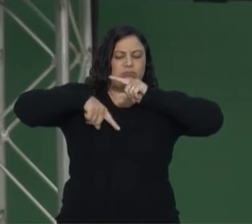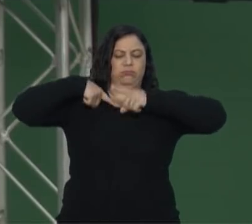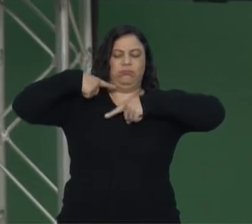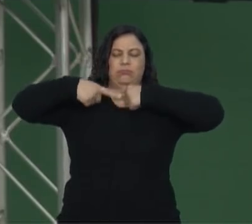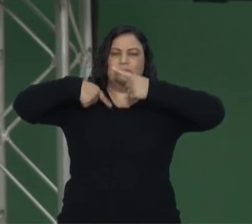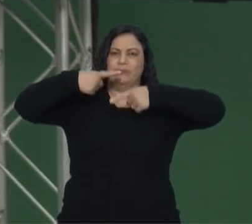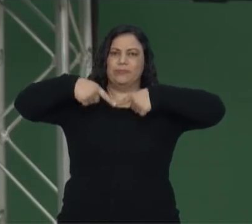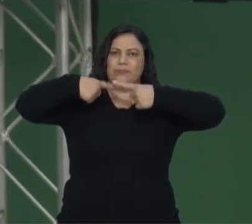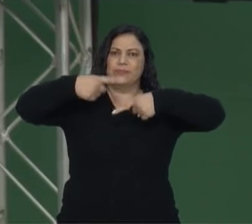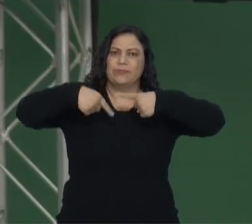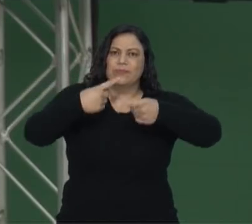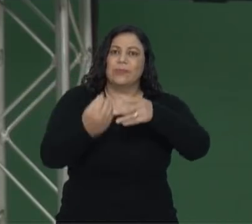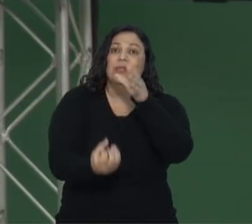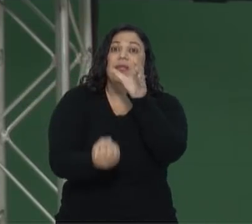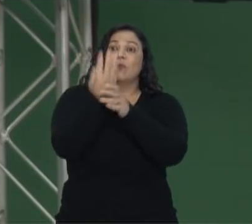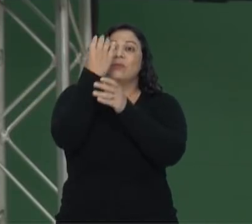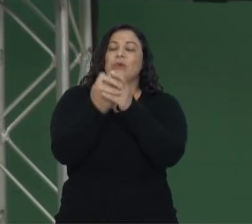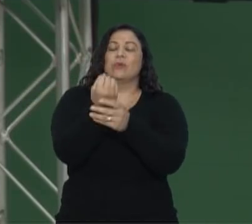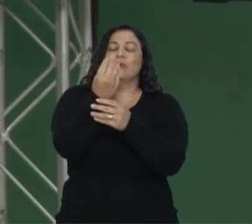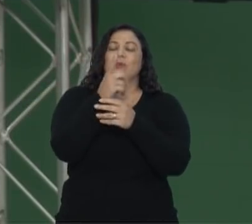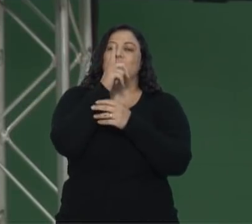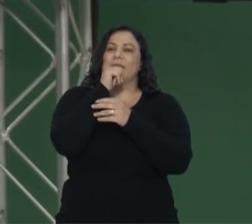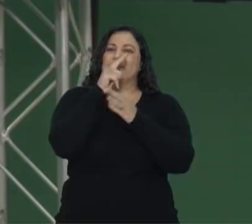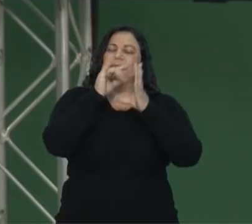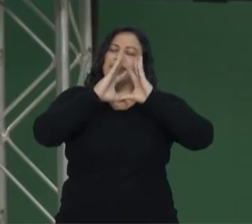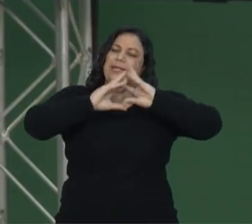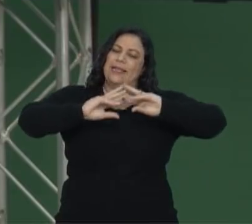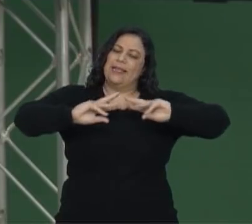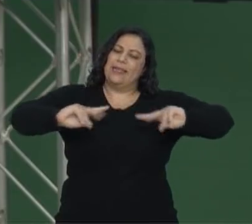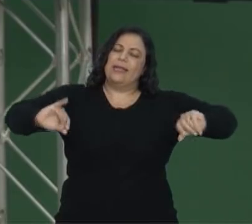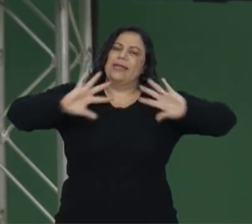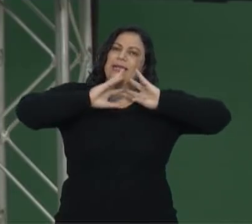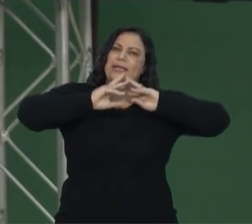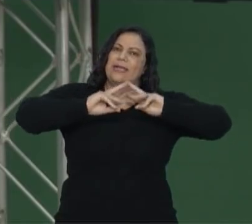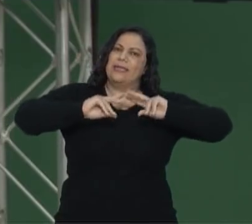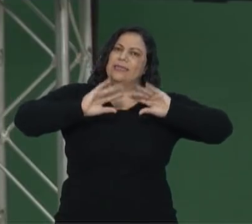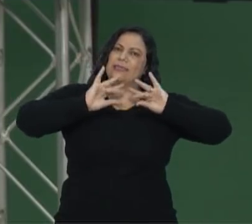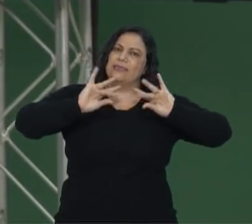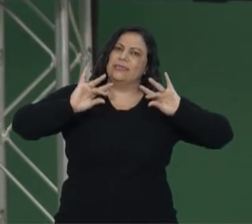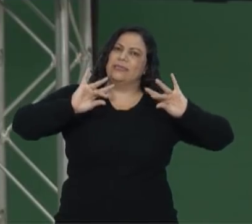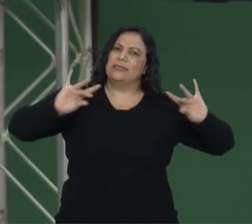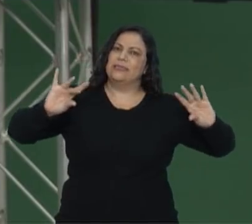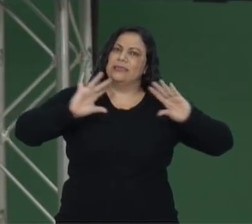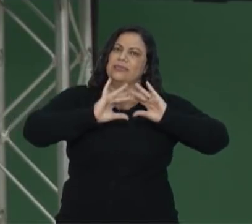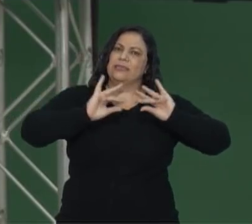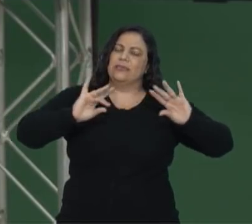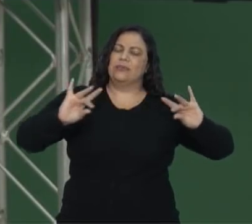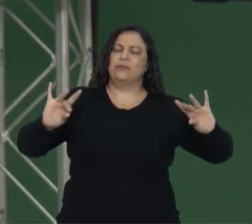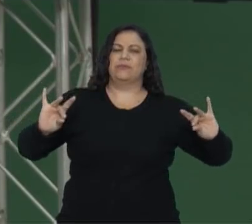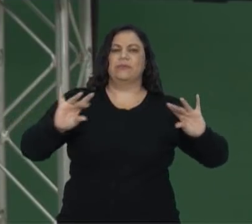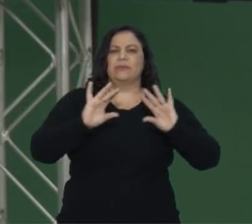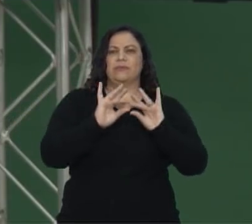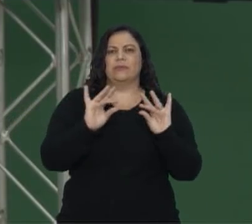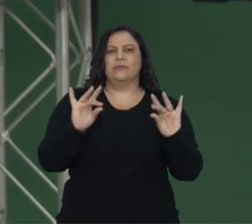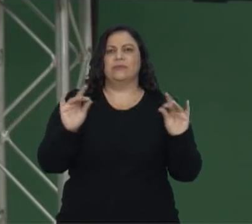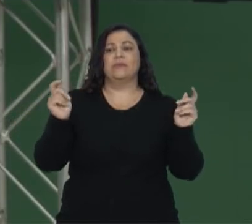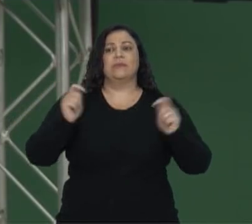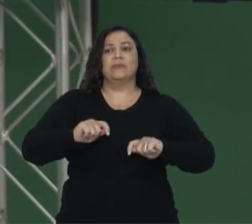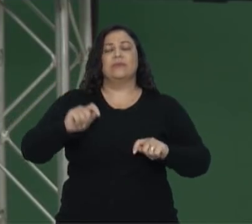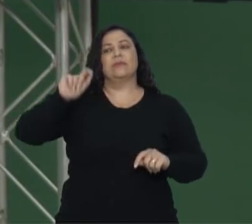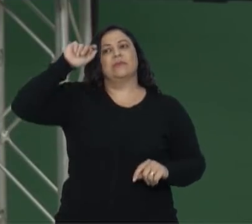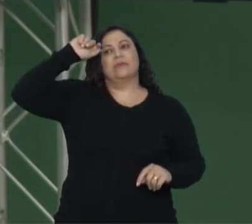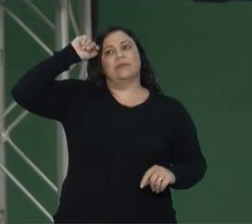tempo, produzem um líquido muito viscoso, muito característico, que ao extrair, eu chamo de